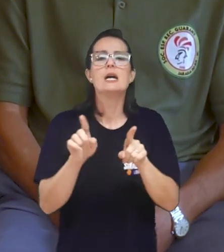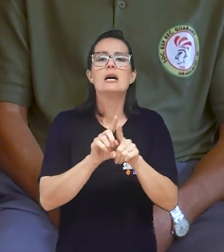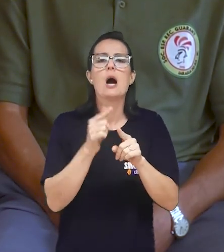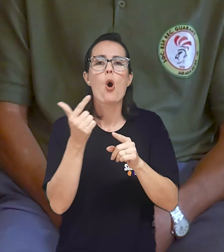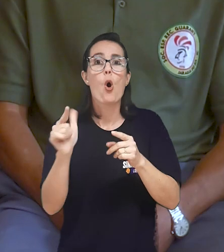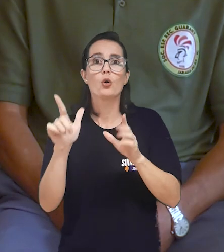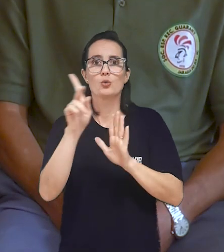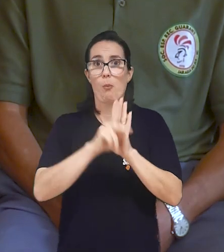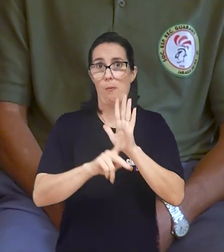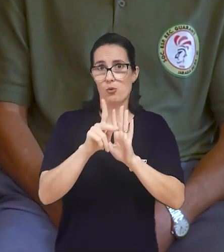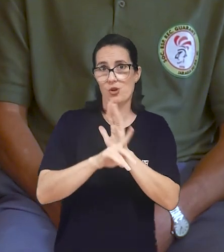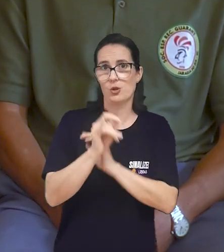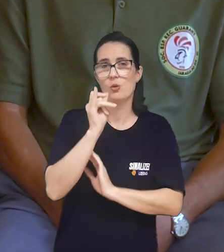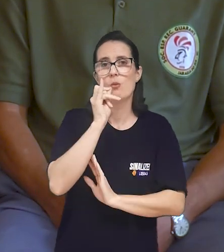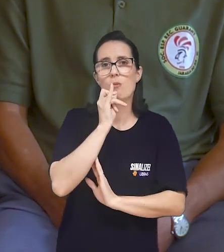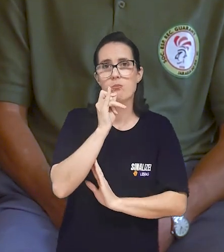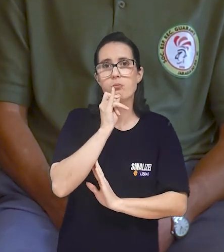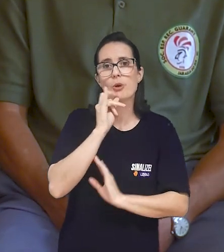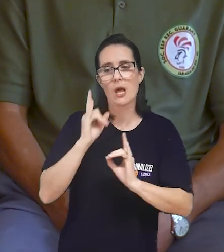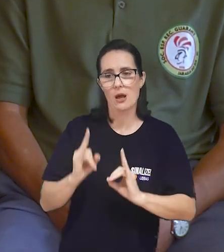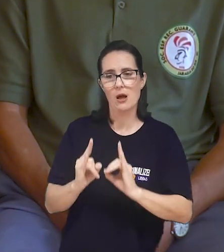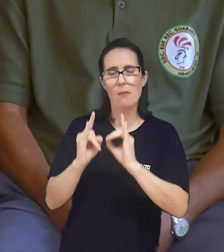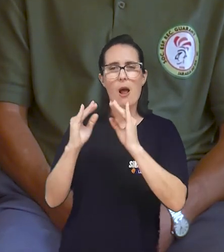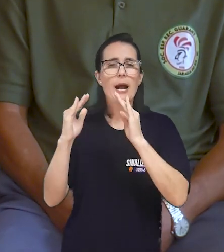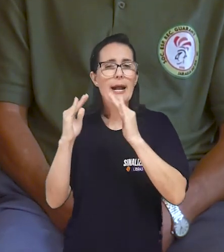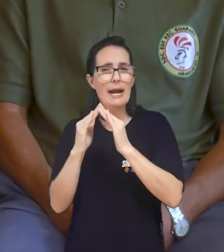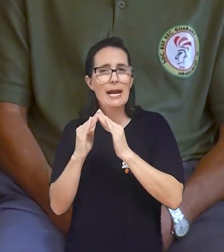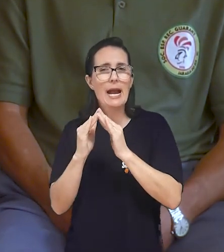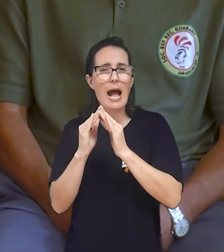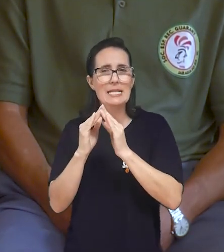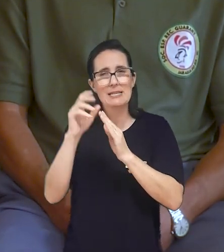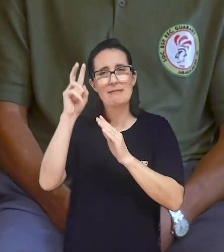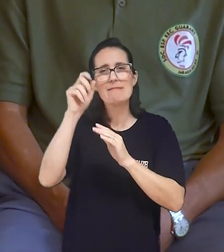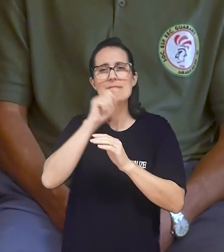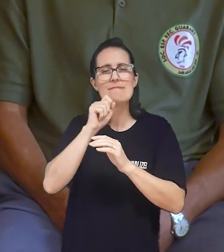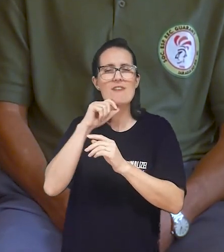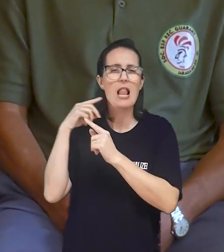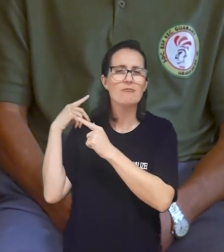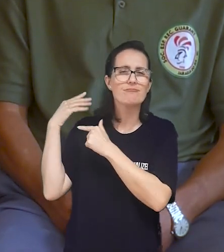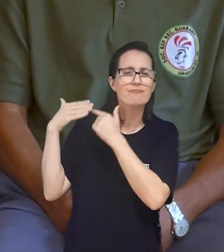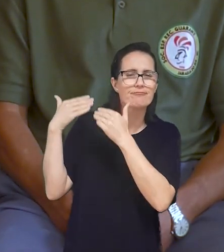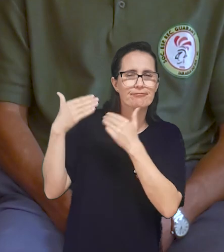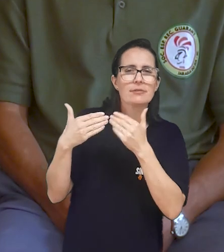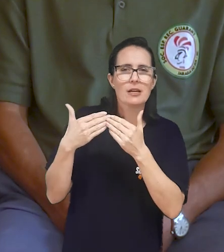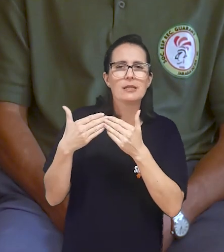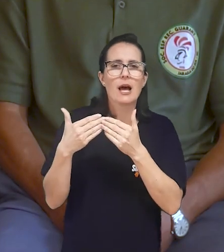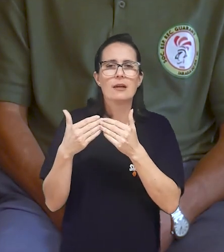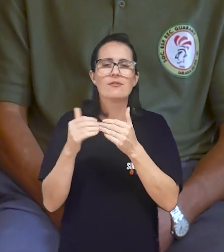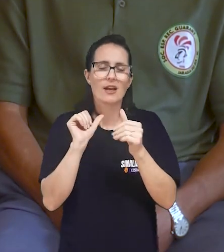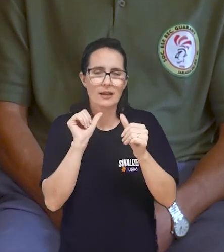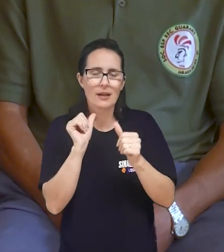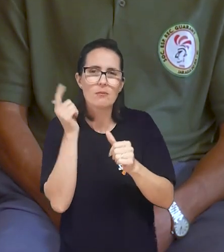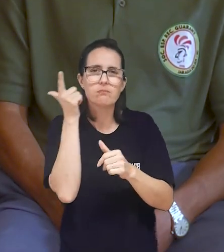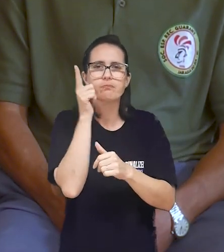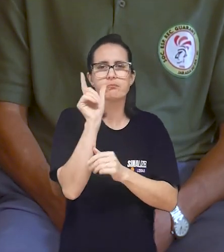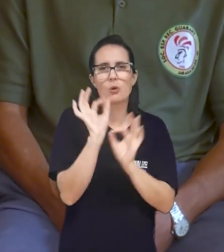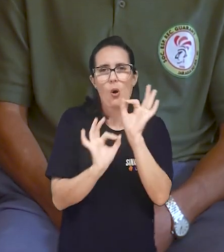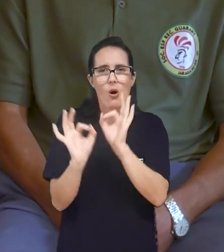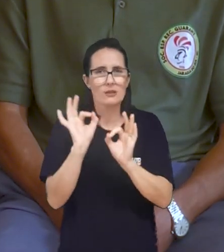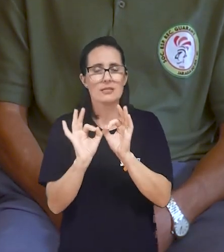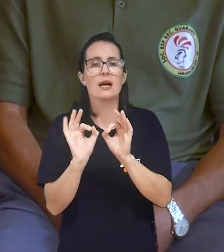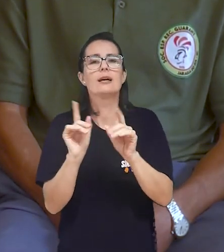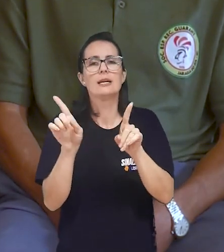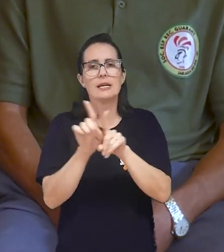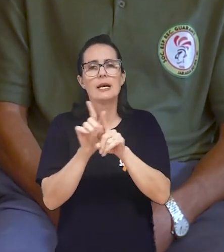tem uma aprovação, que é de imóveis históricos, onde que a gente vai estar mexendo na parte do telhado, que é a parte lateral do campo